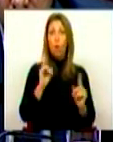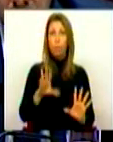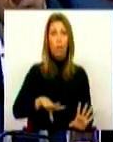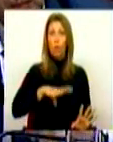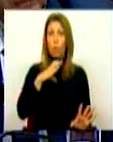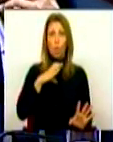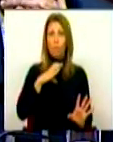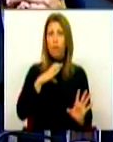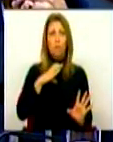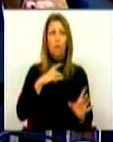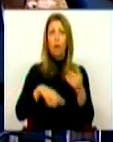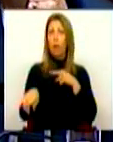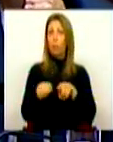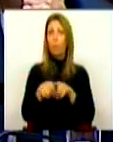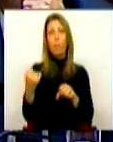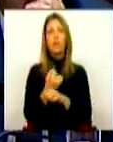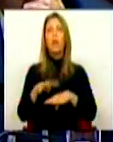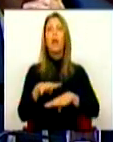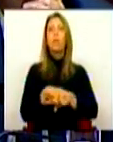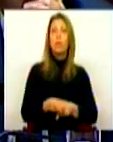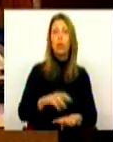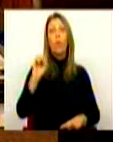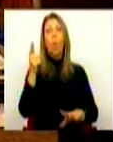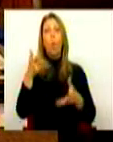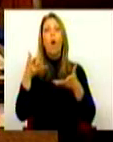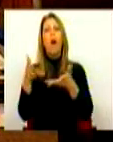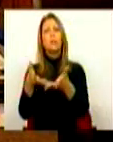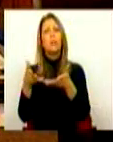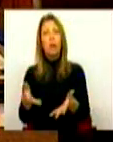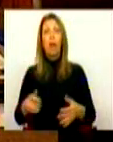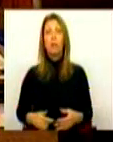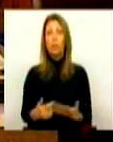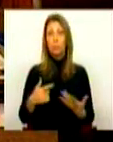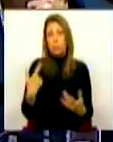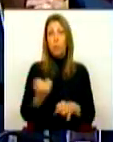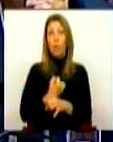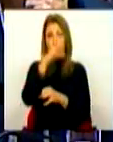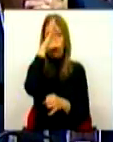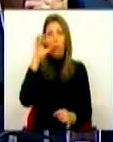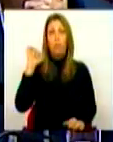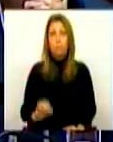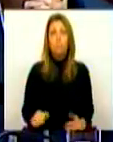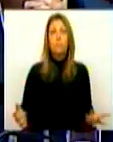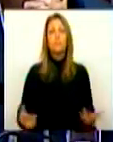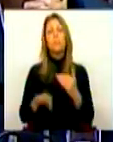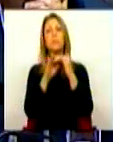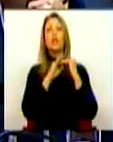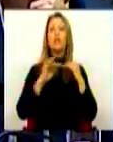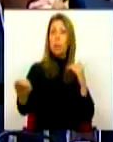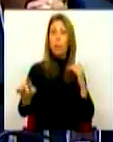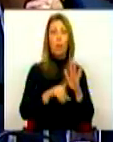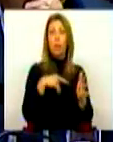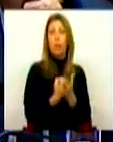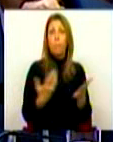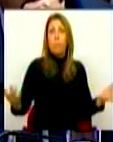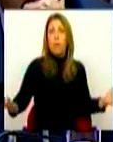política, que são funcionários ou administrativos, ou auxiliares, que são funcionários do Estado e cuja estabilidade é permanente e que